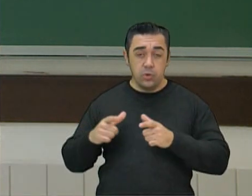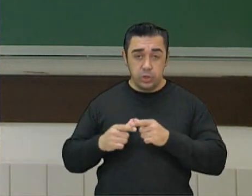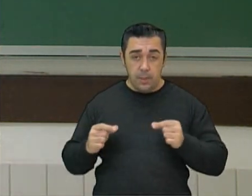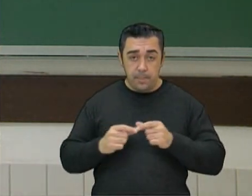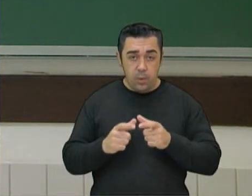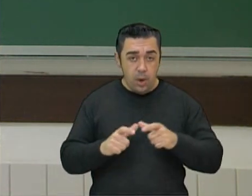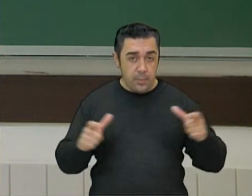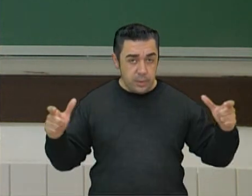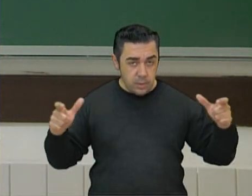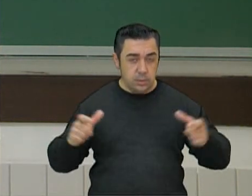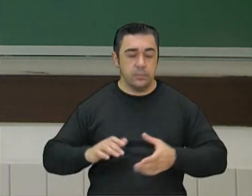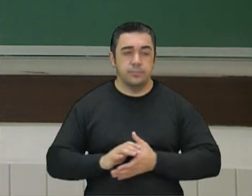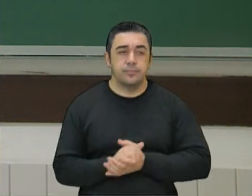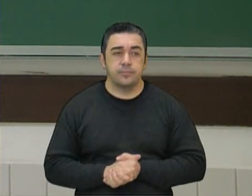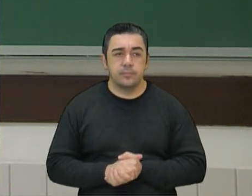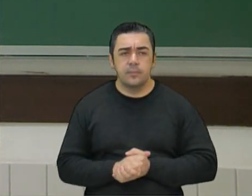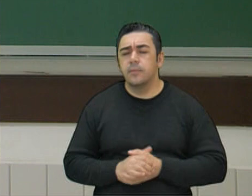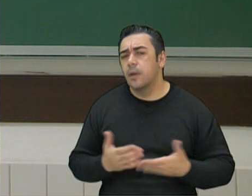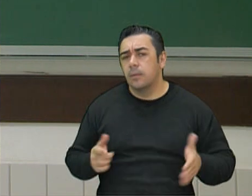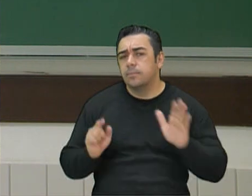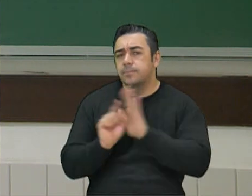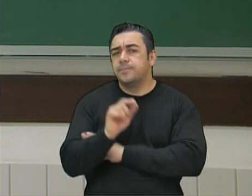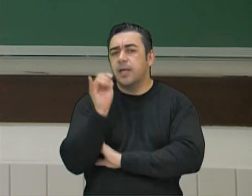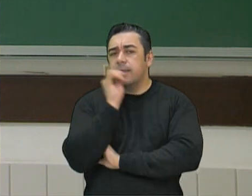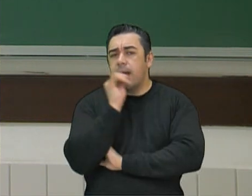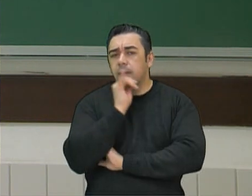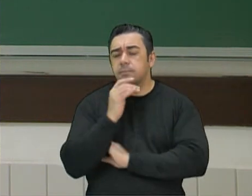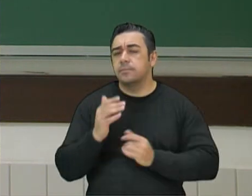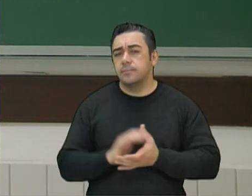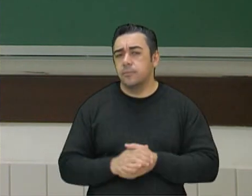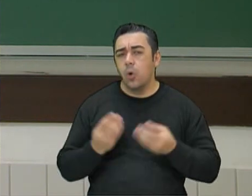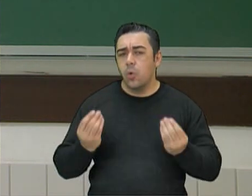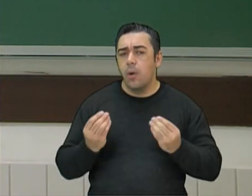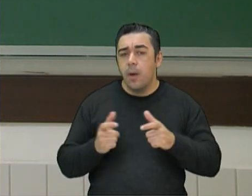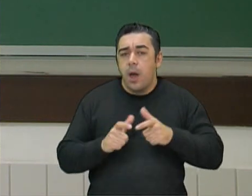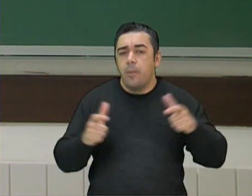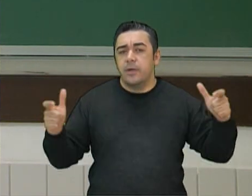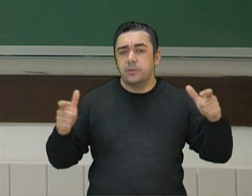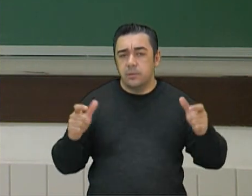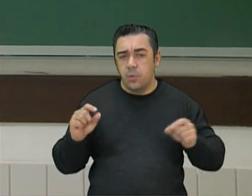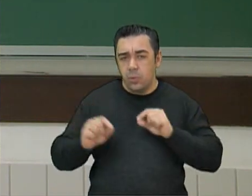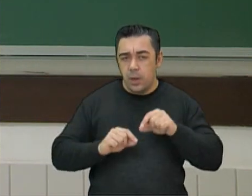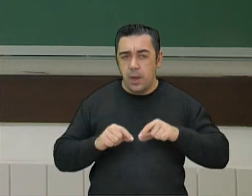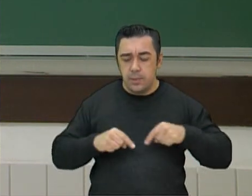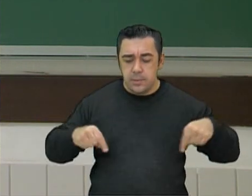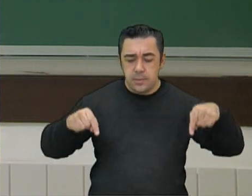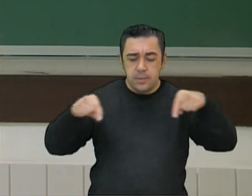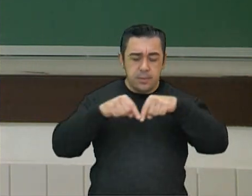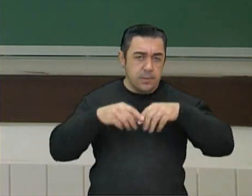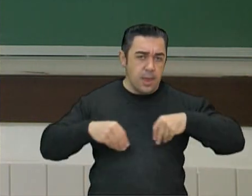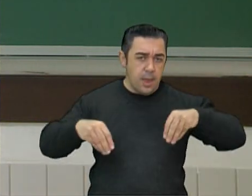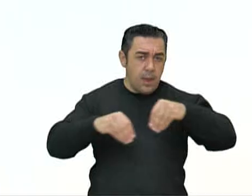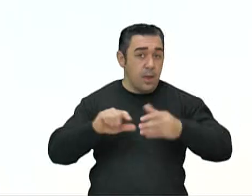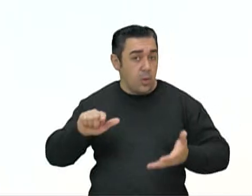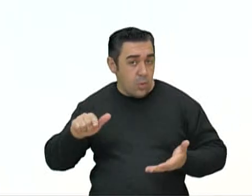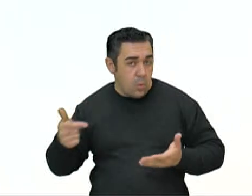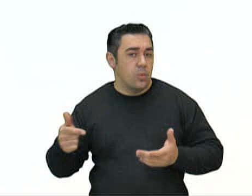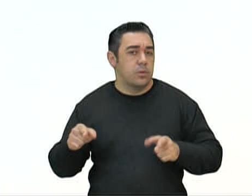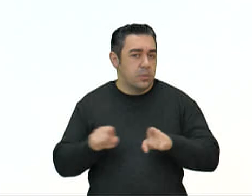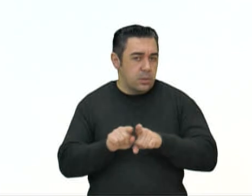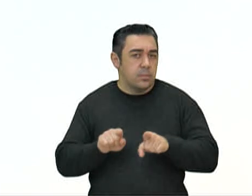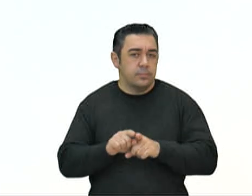expandindo. E a Itália? Vamos falar também desse expansionismo da Itália, outro elemento do eixo.